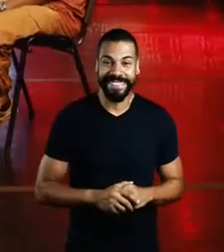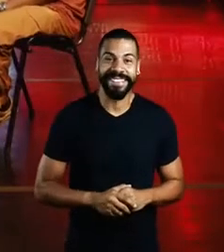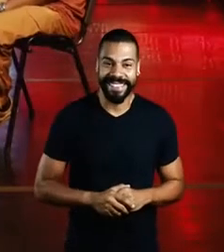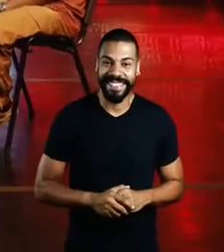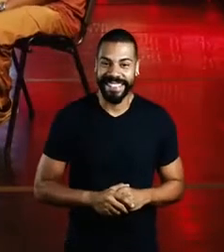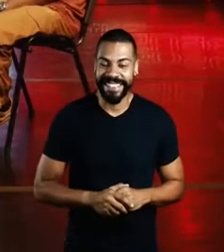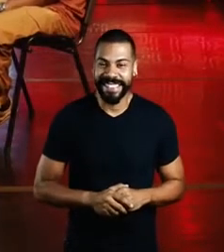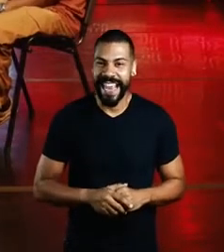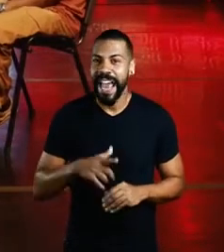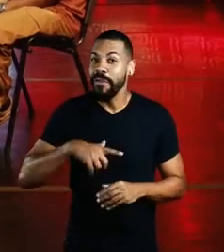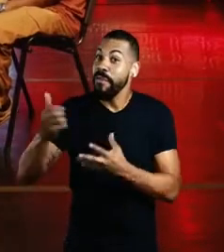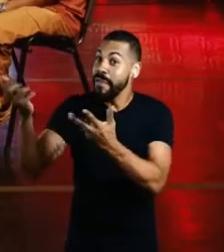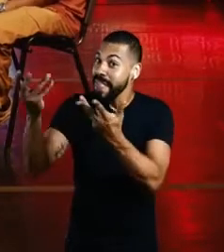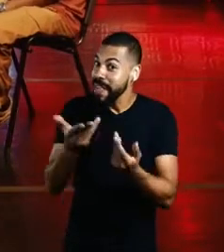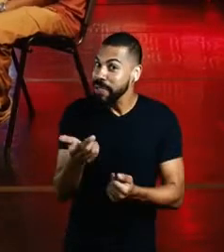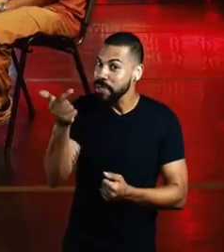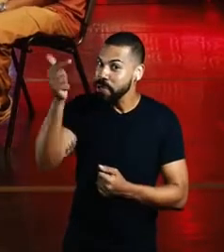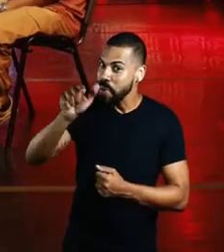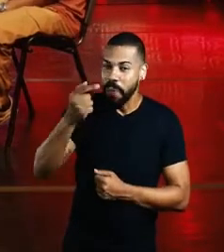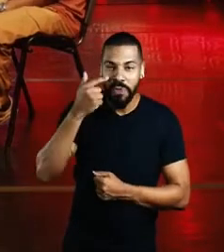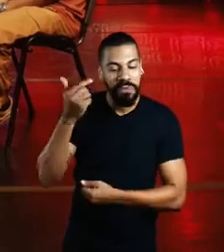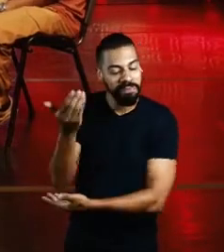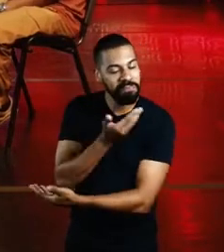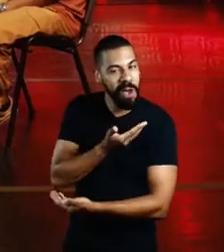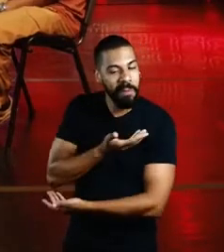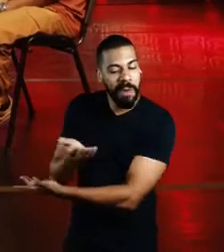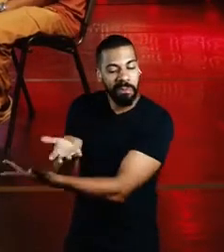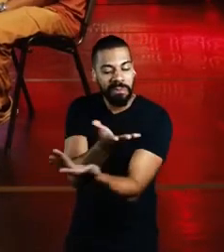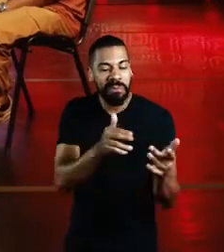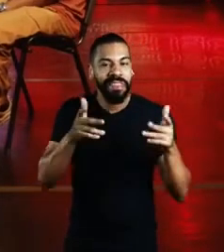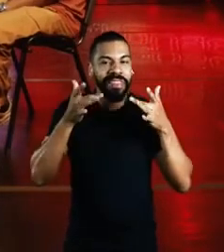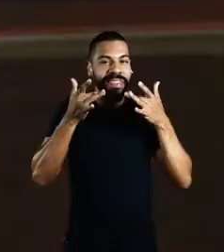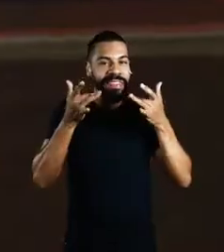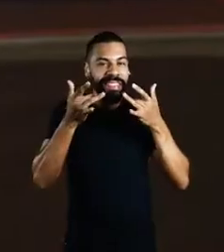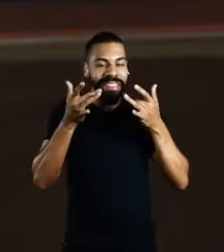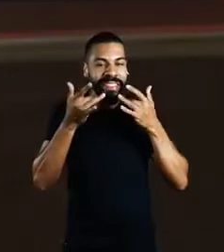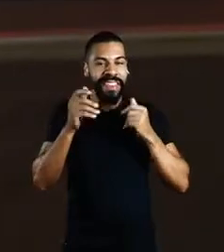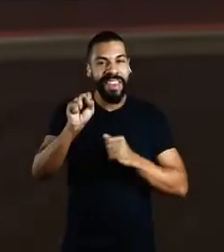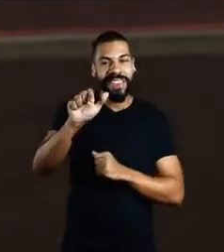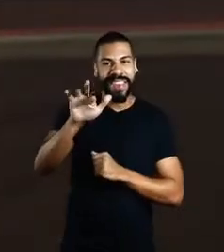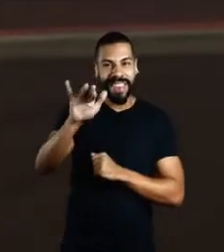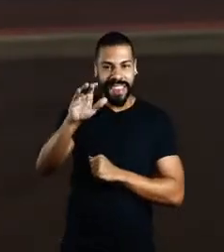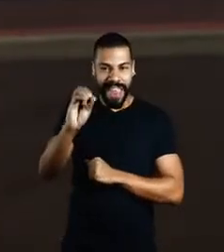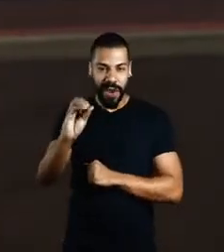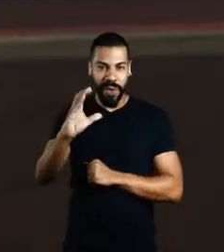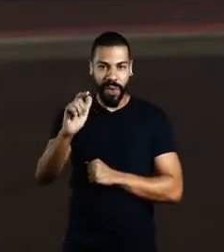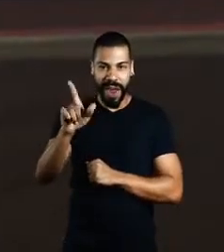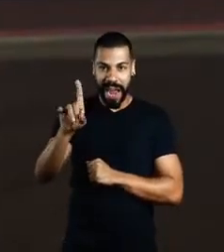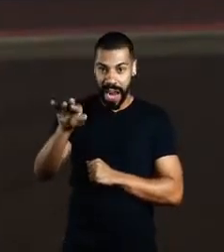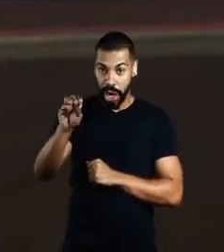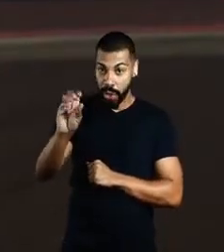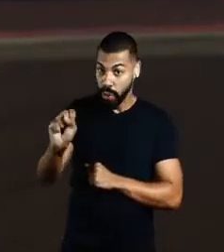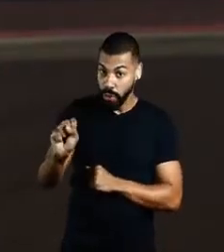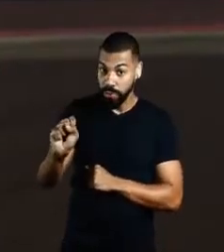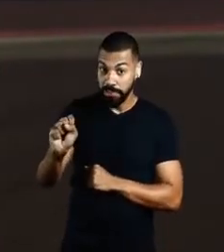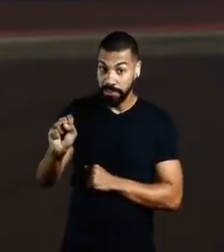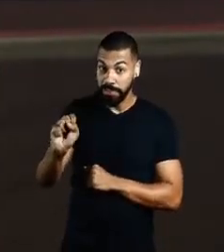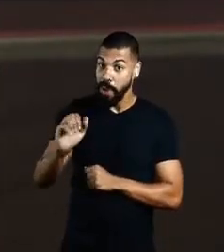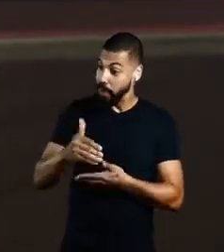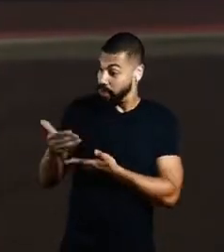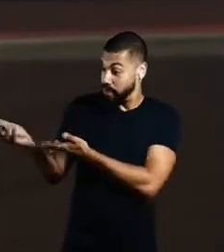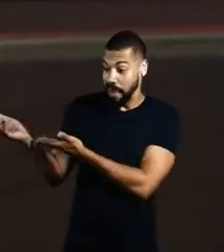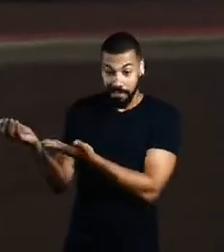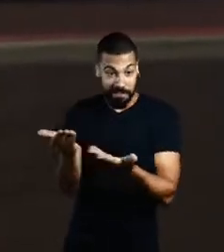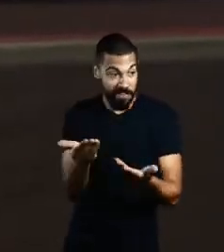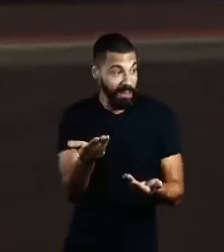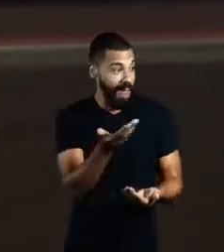eu refazendo o convite para os amigos da arte do Teatro Sérgio Cardoso, que trazem mais os